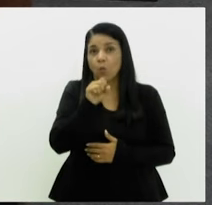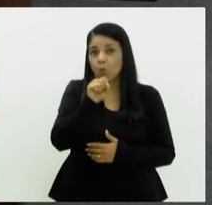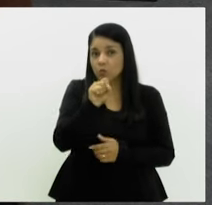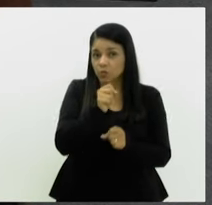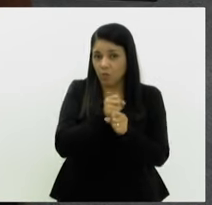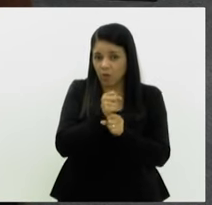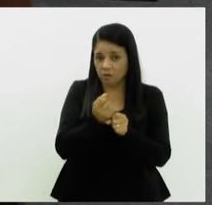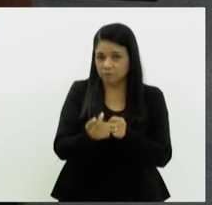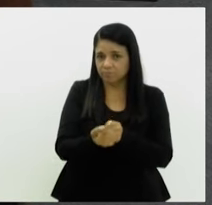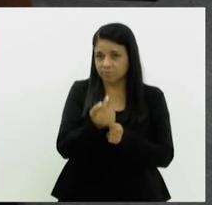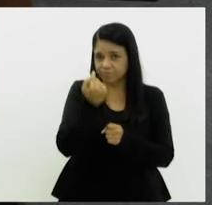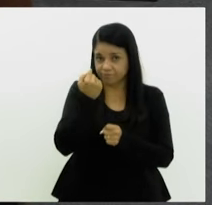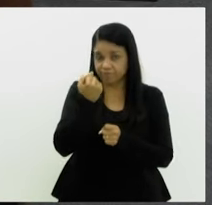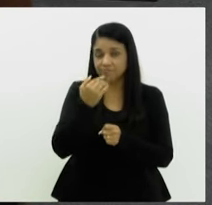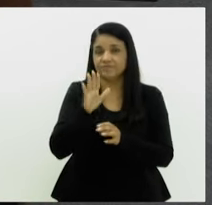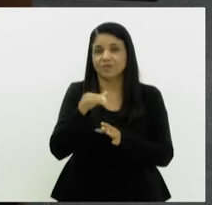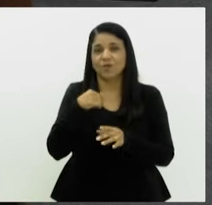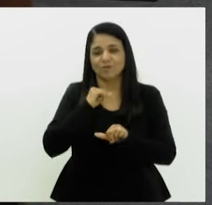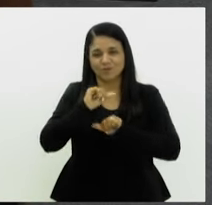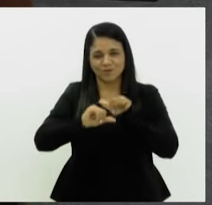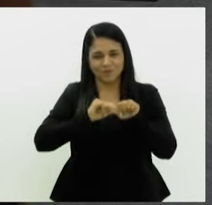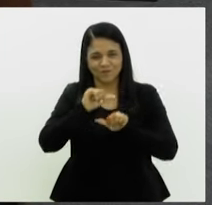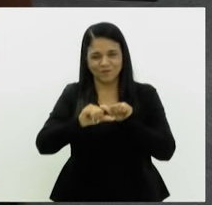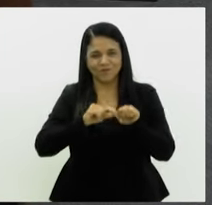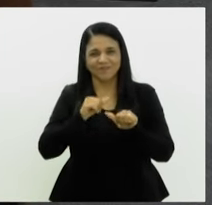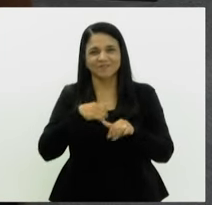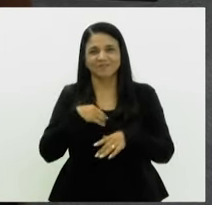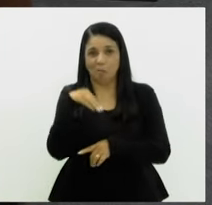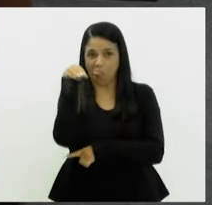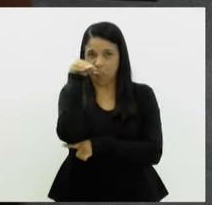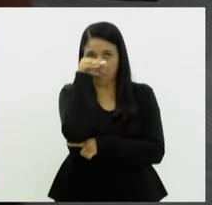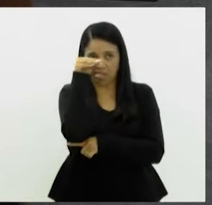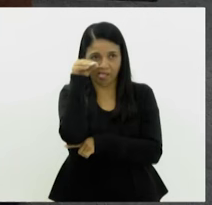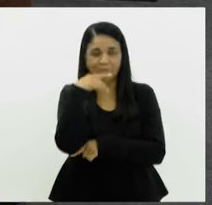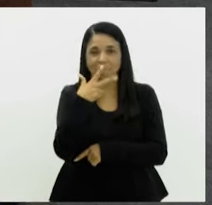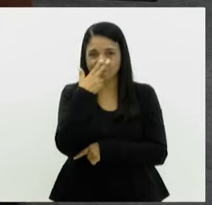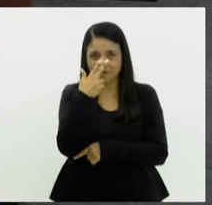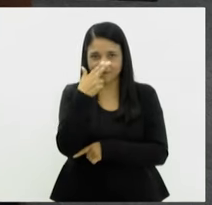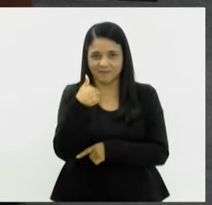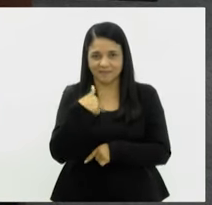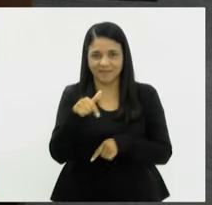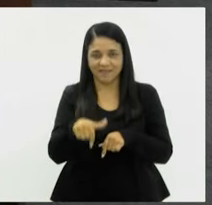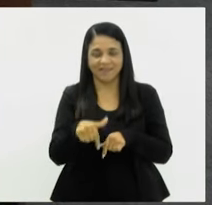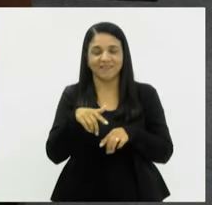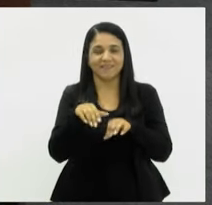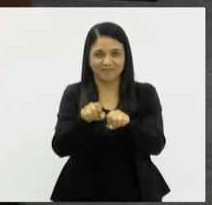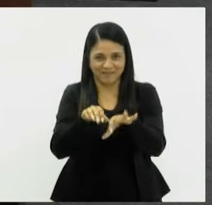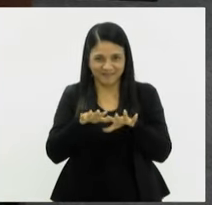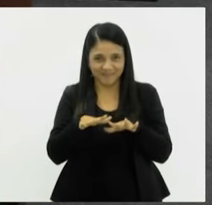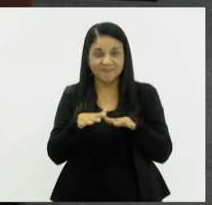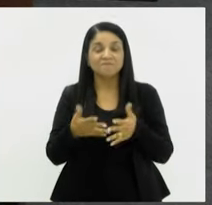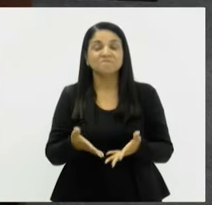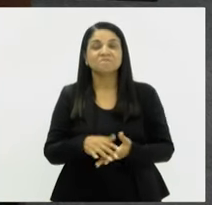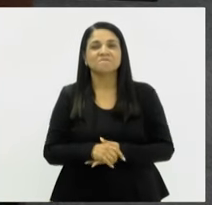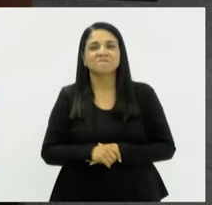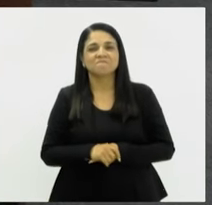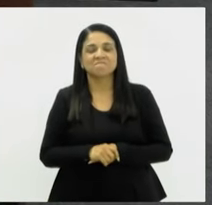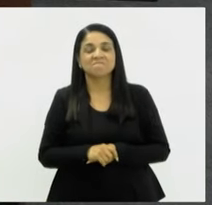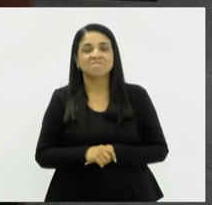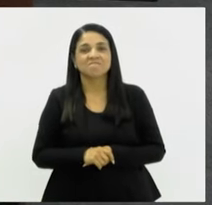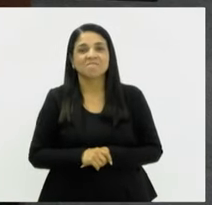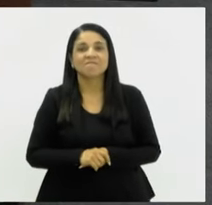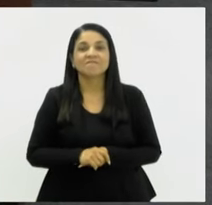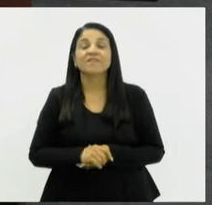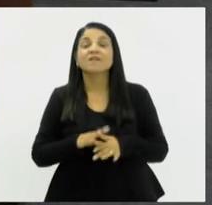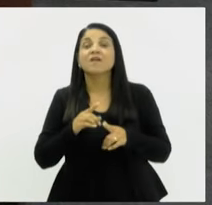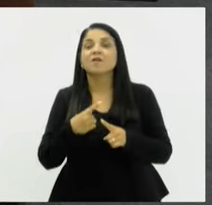8 anos, eu realmente estou me transformando no Tiranossauro Rex aqui do nosso parlamento. Então, por que a gente fez